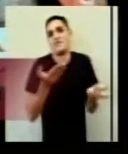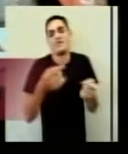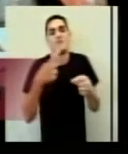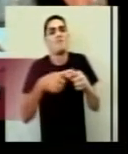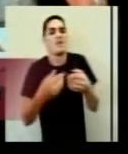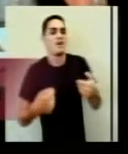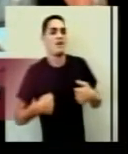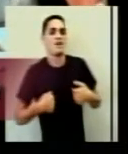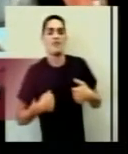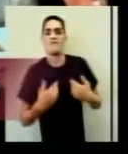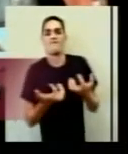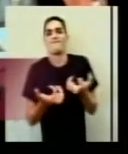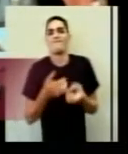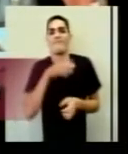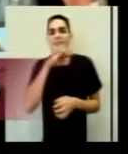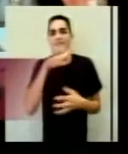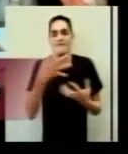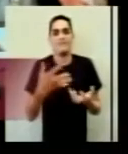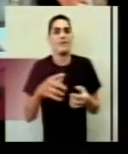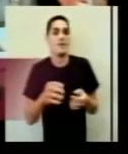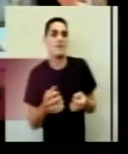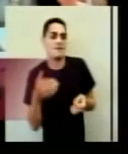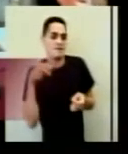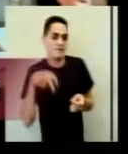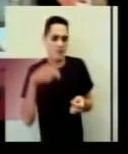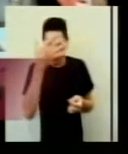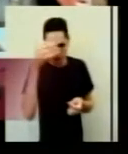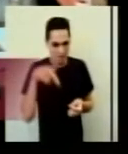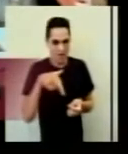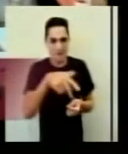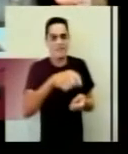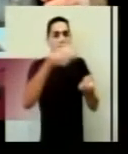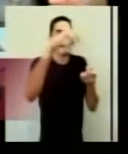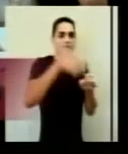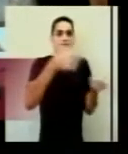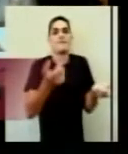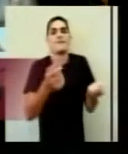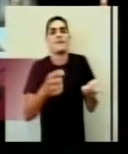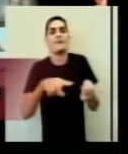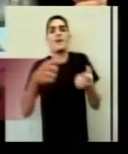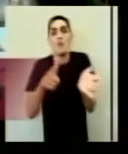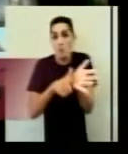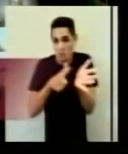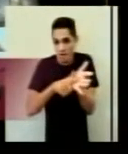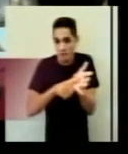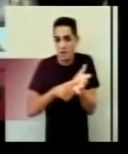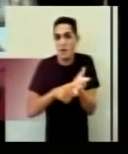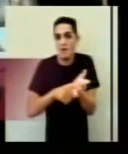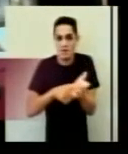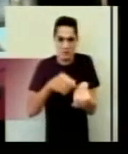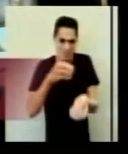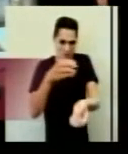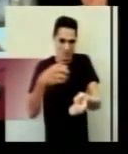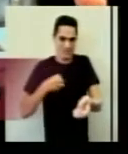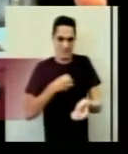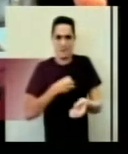fazer um exame de Covid sem indicação médica porque eu não estou bem. Aí você vai lá,